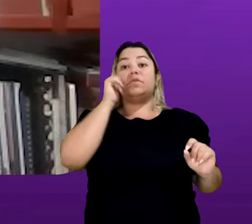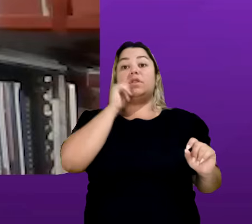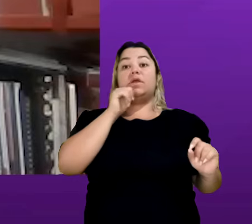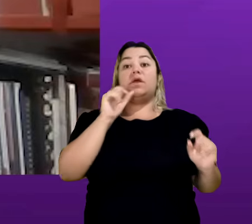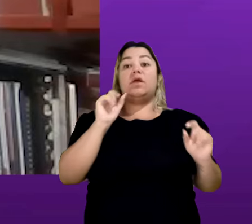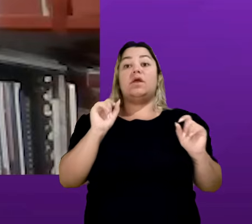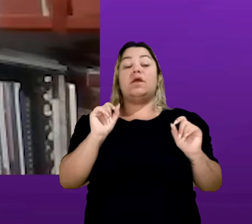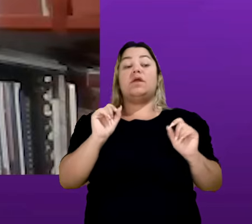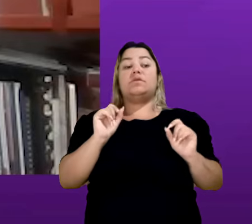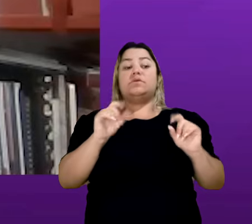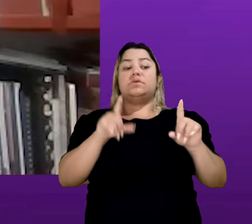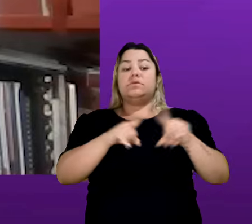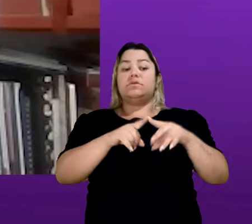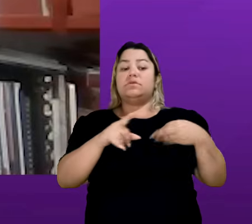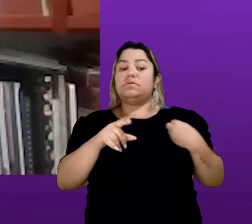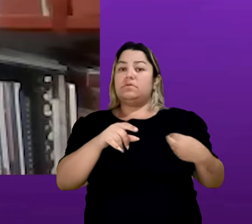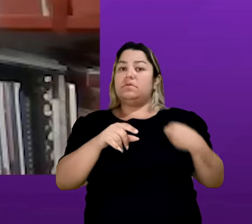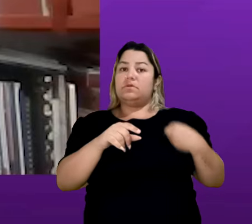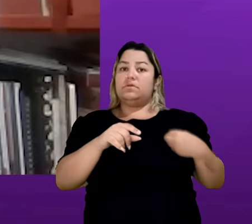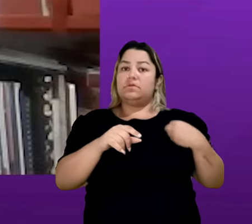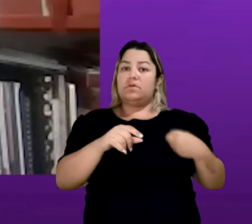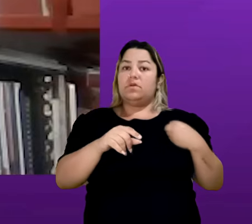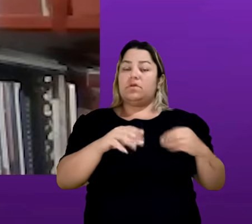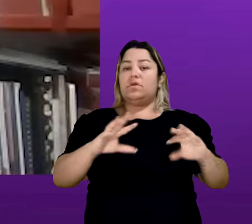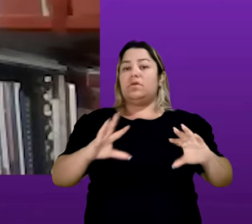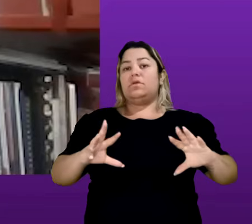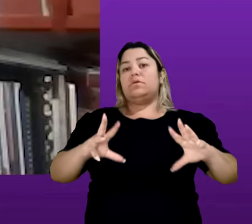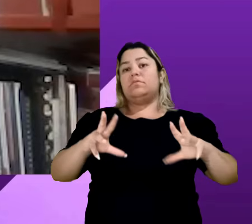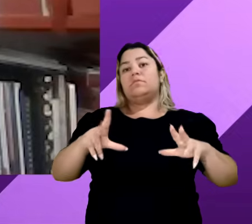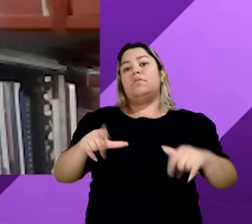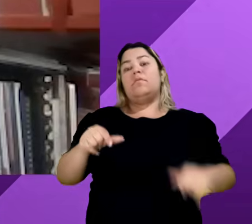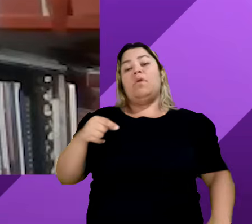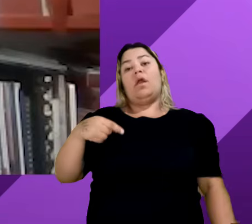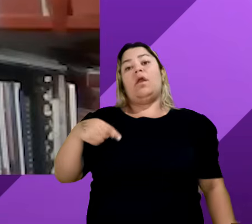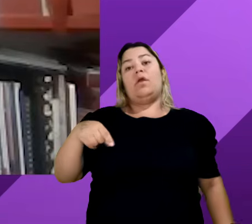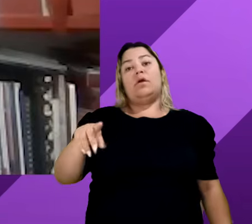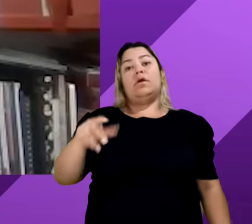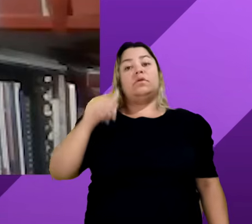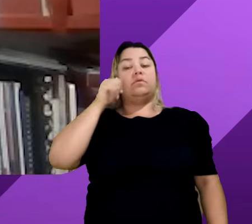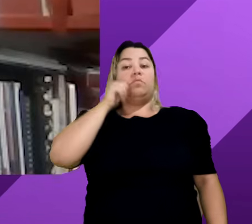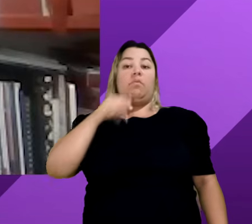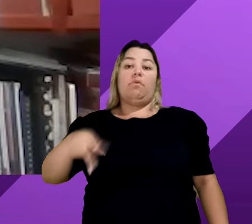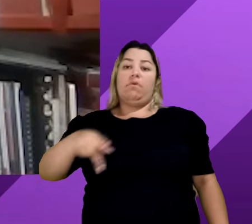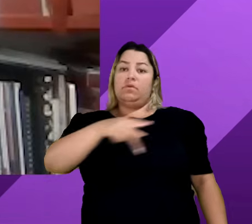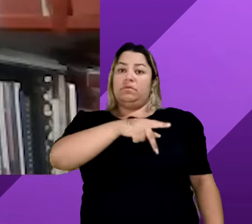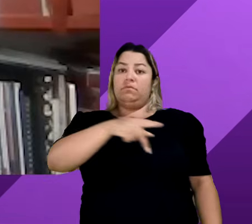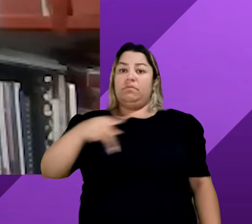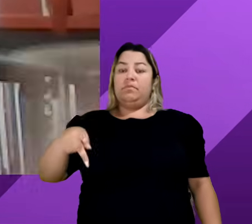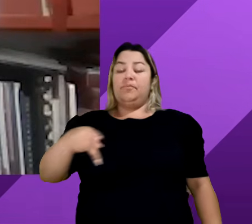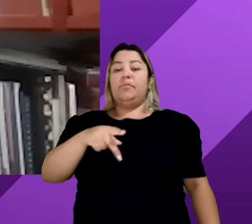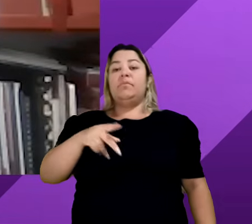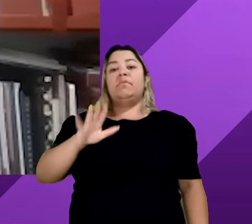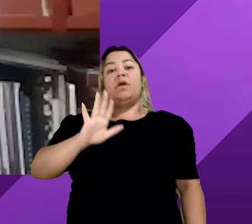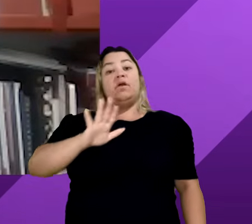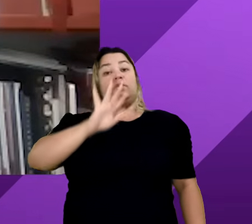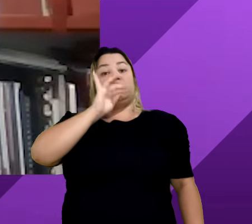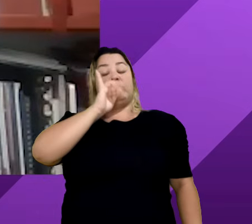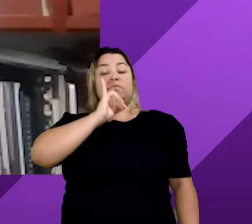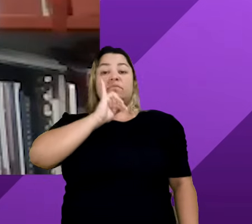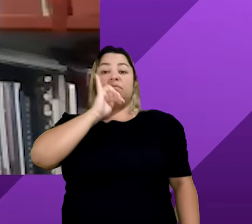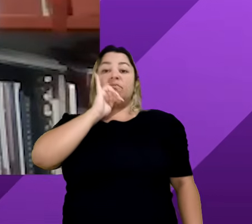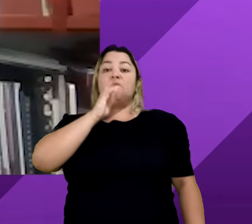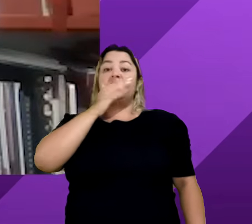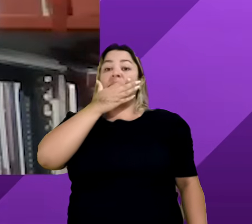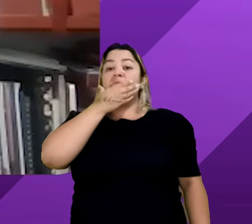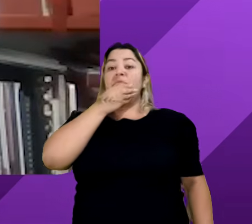estão tudo indo para ser professora, um exemplo, né? E os homens vão para ser